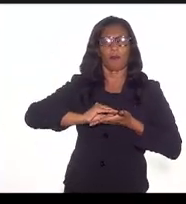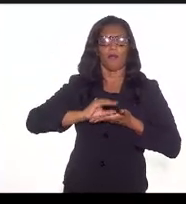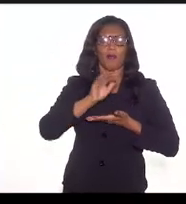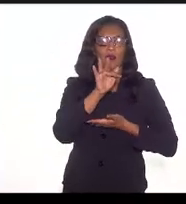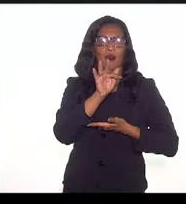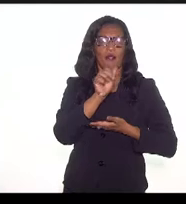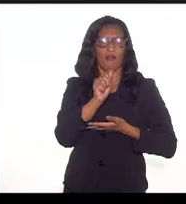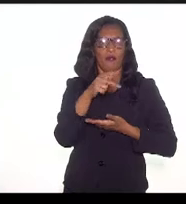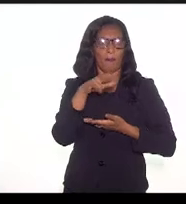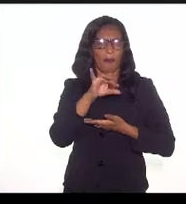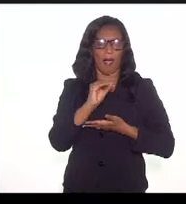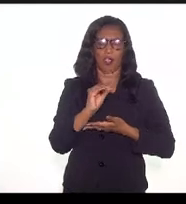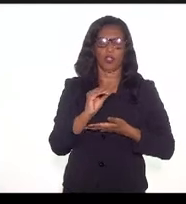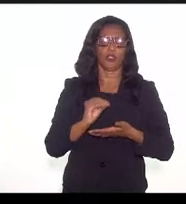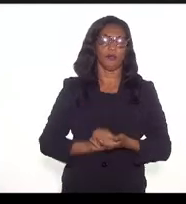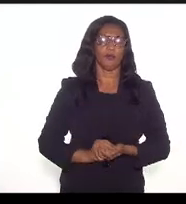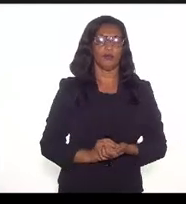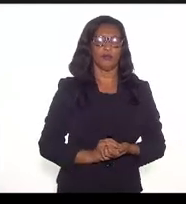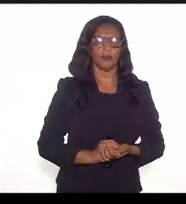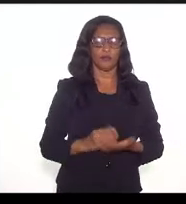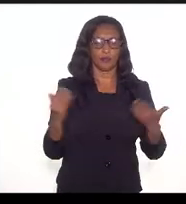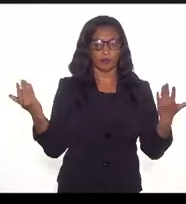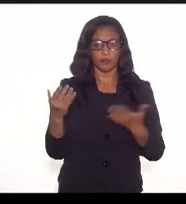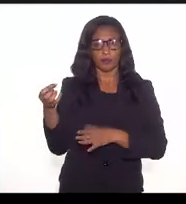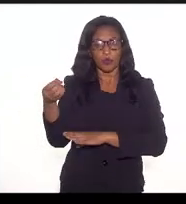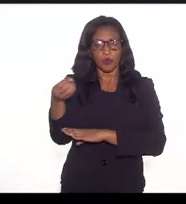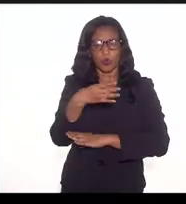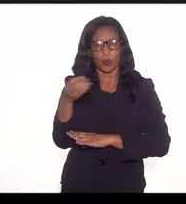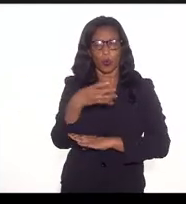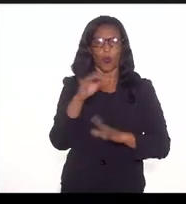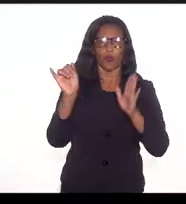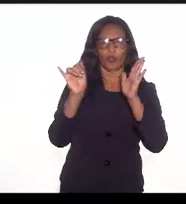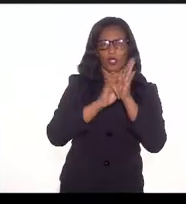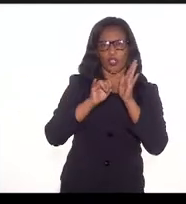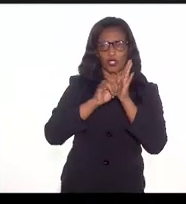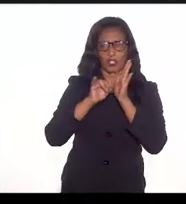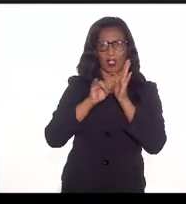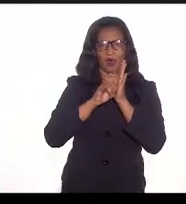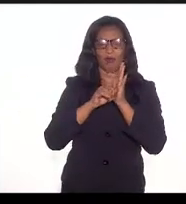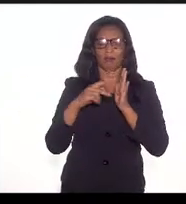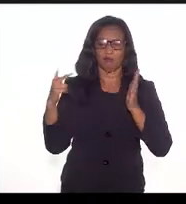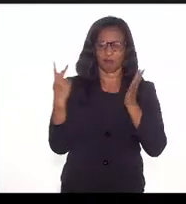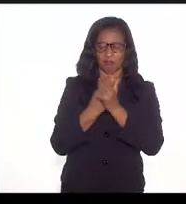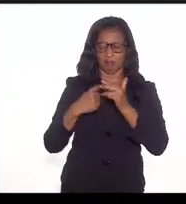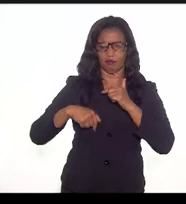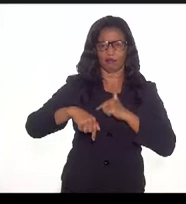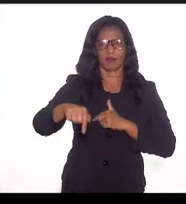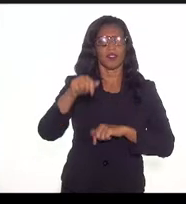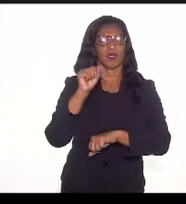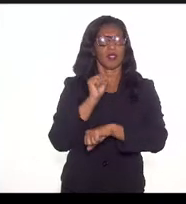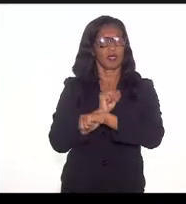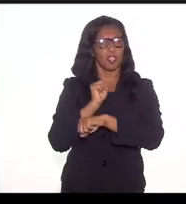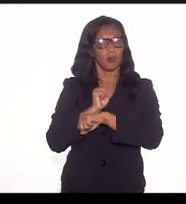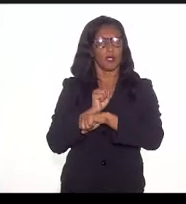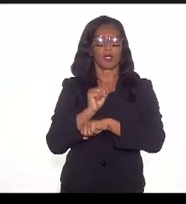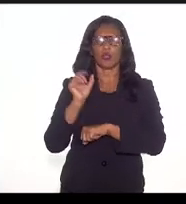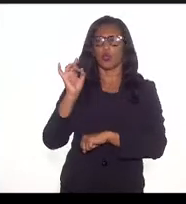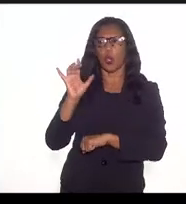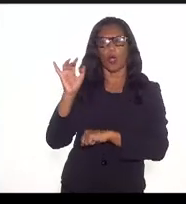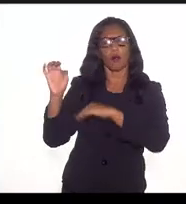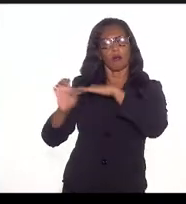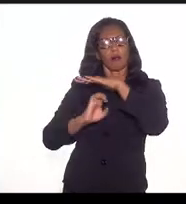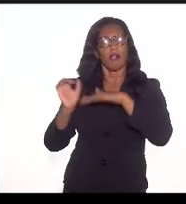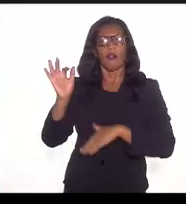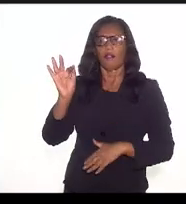FAPERJ, um recurso de subvenção. A gente está agora lançando um novo edital, para o primeiro semestre, a gente só está aguardando a sinalização da FINEP